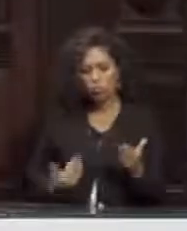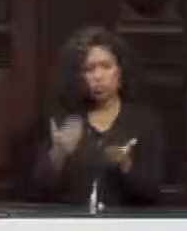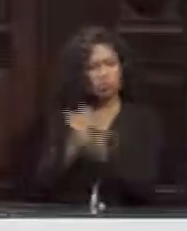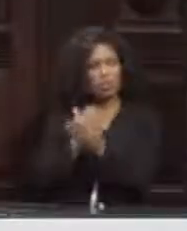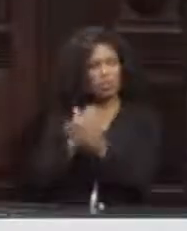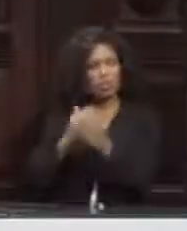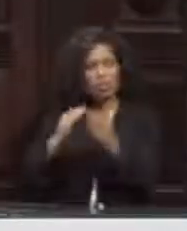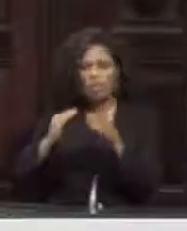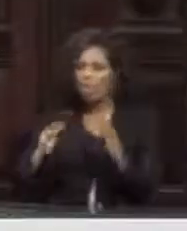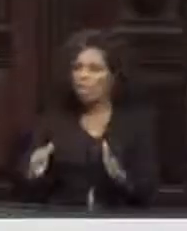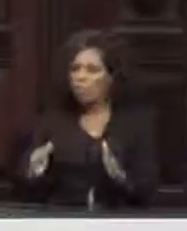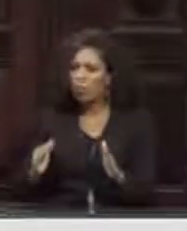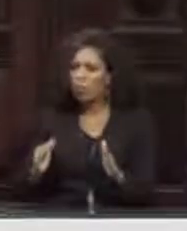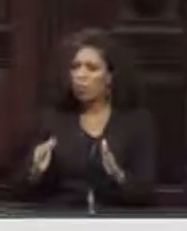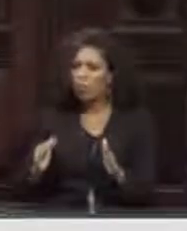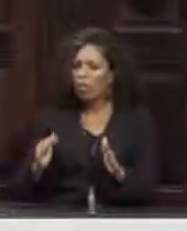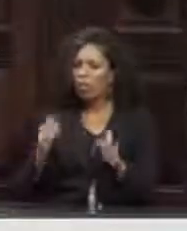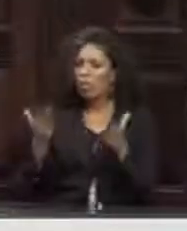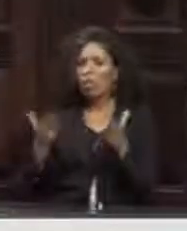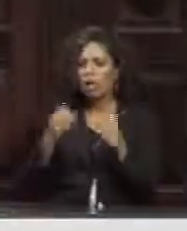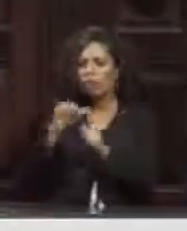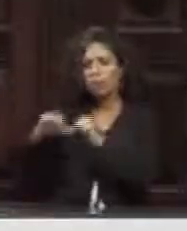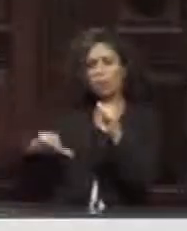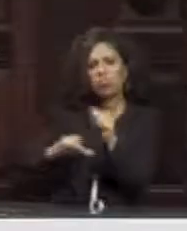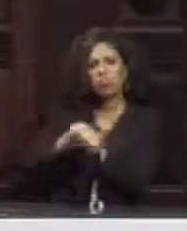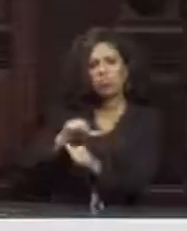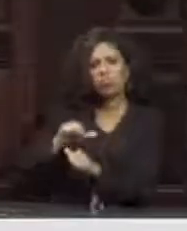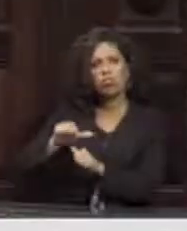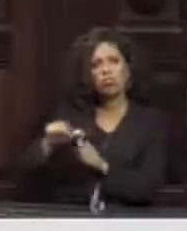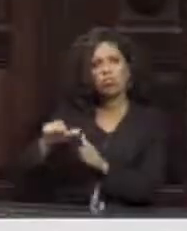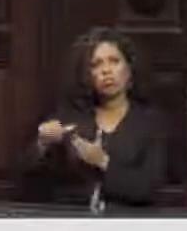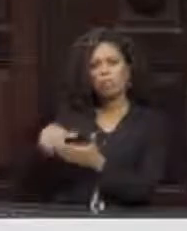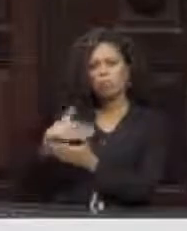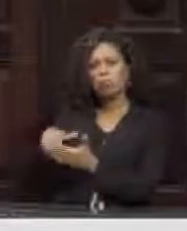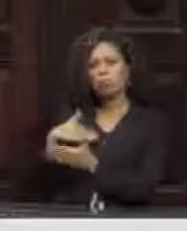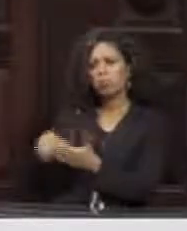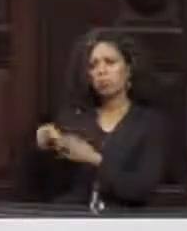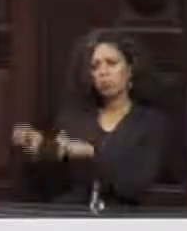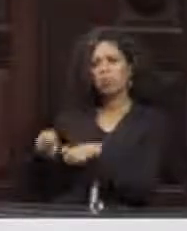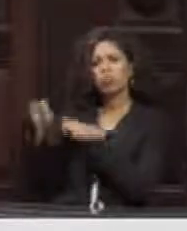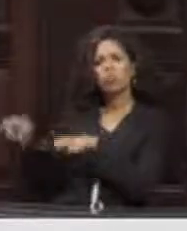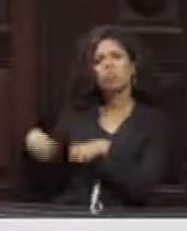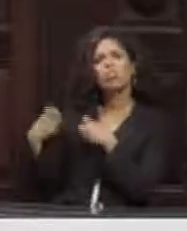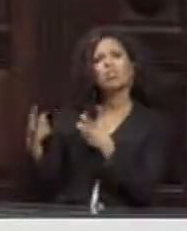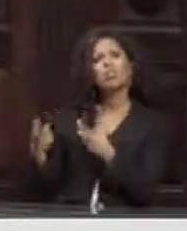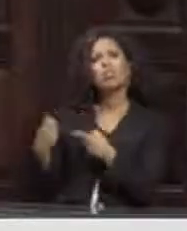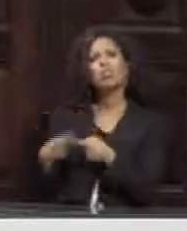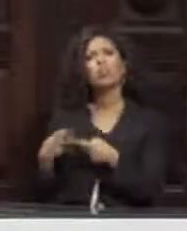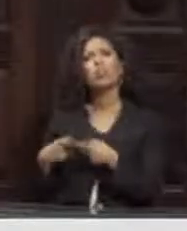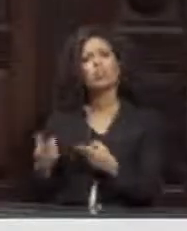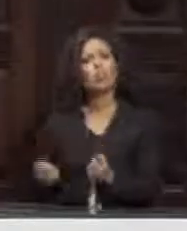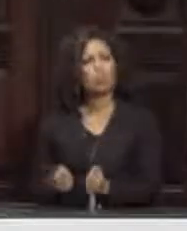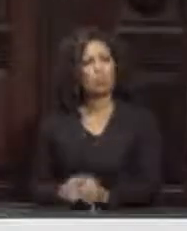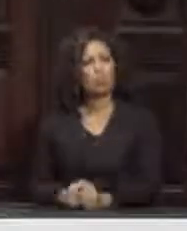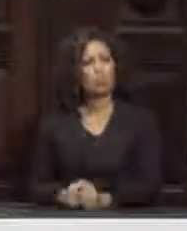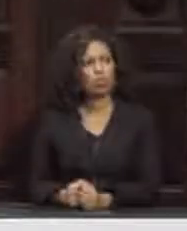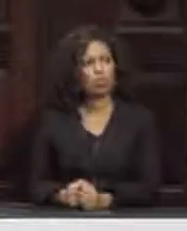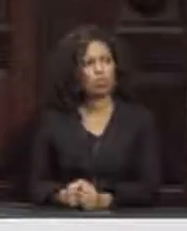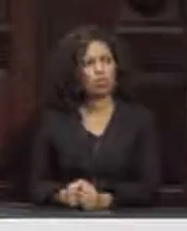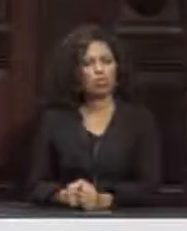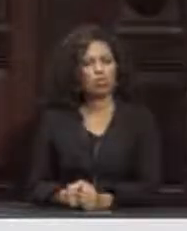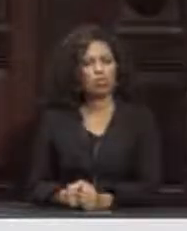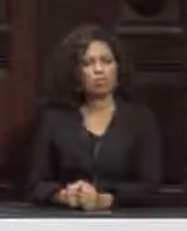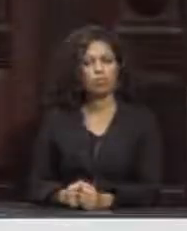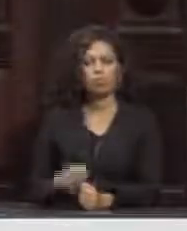a Secretaria de Fazenda? Para quem está aqui há mais tempo, como é o caso da deputada Cidinha